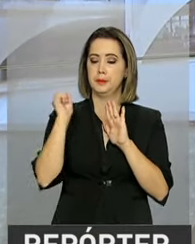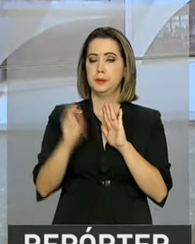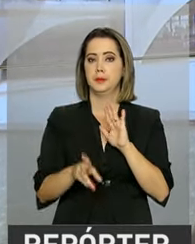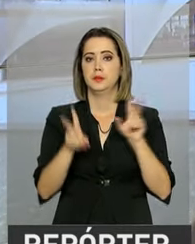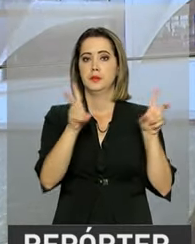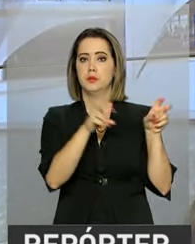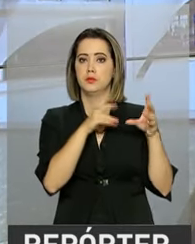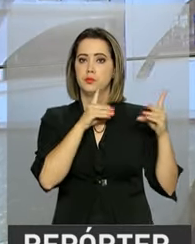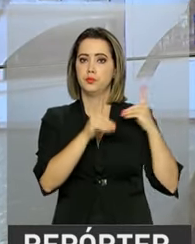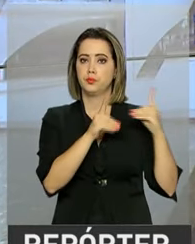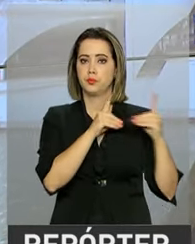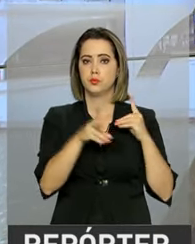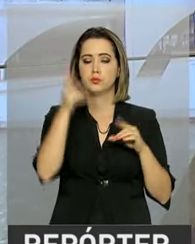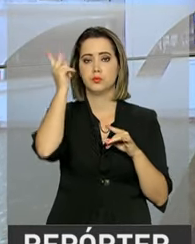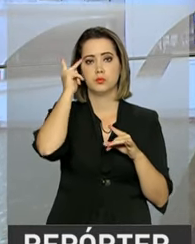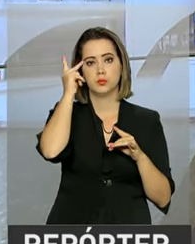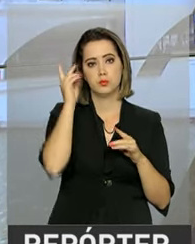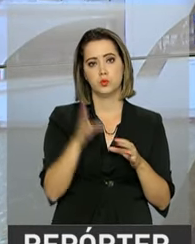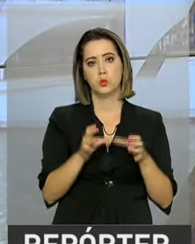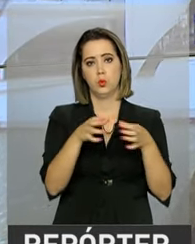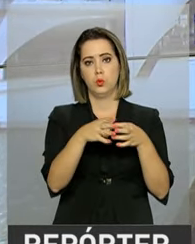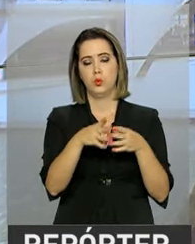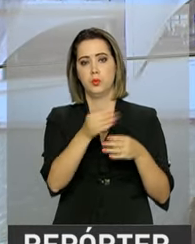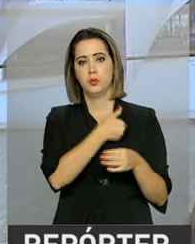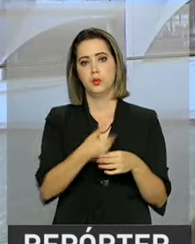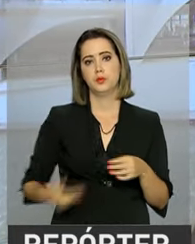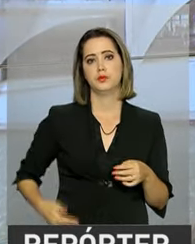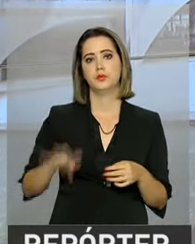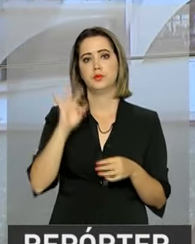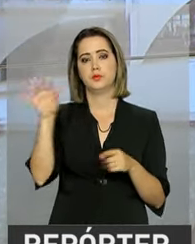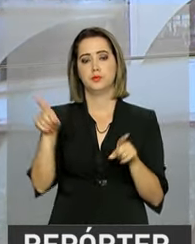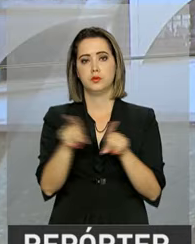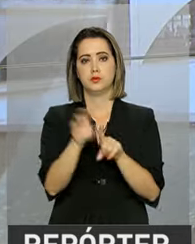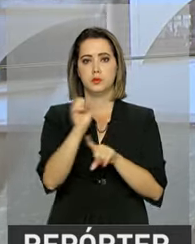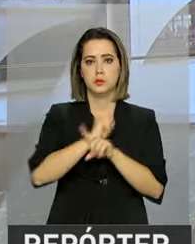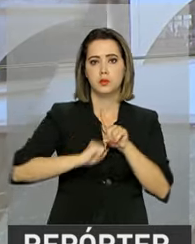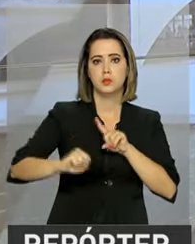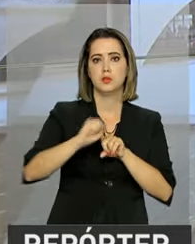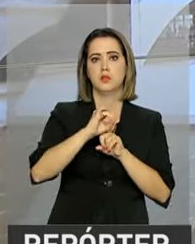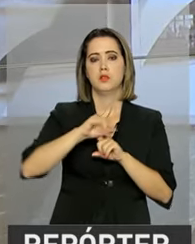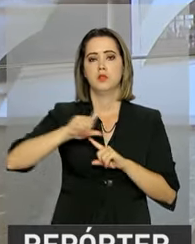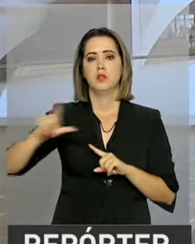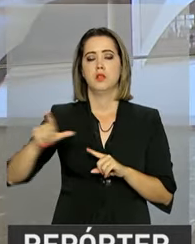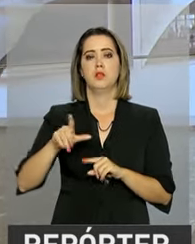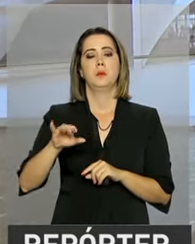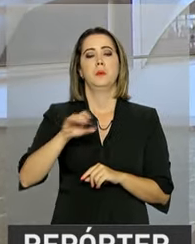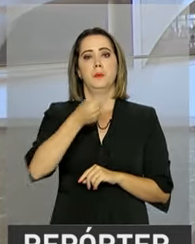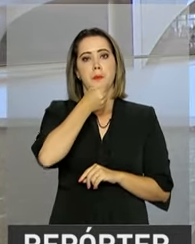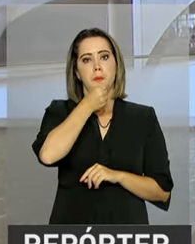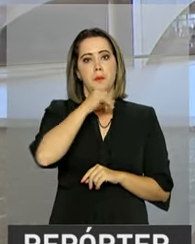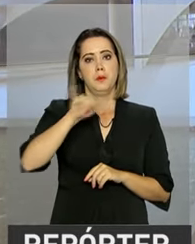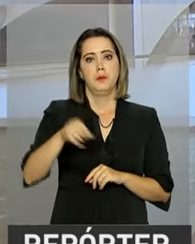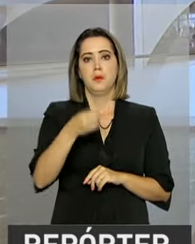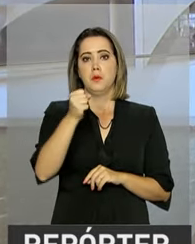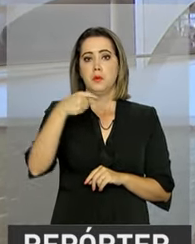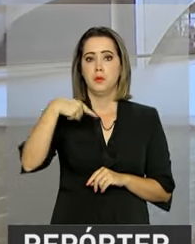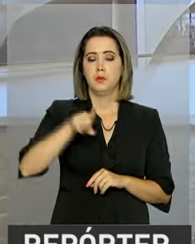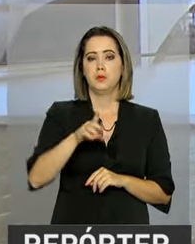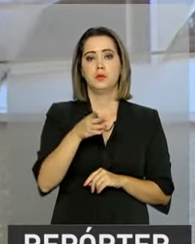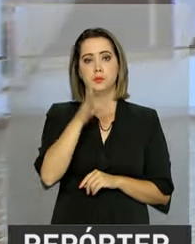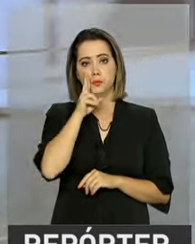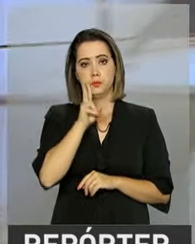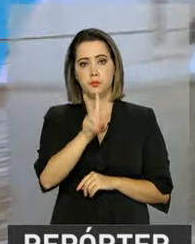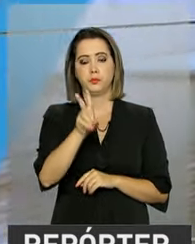em São Paulo com representantes do governo federal e da sociedade civil o repórter José luí Filho acompanhou e tem as informações